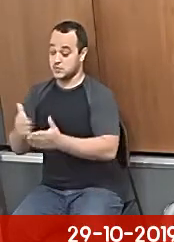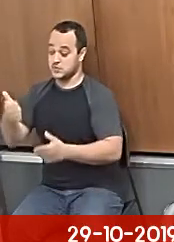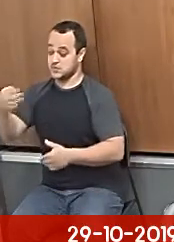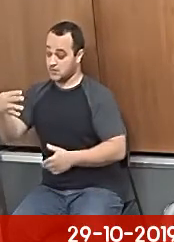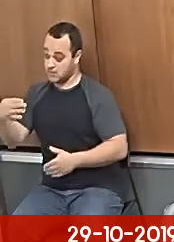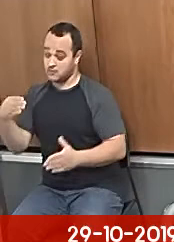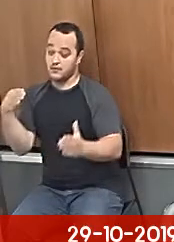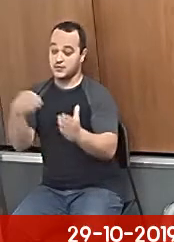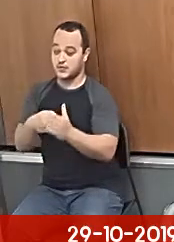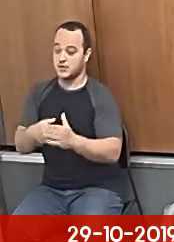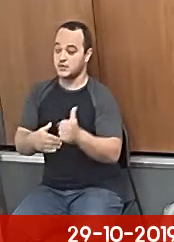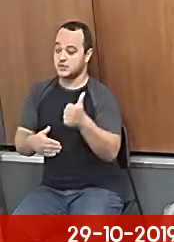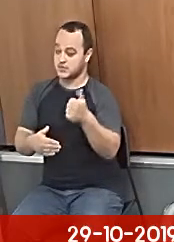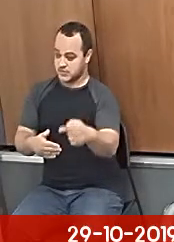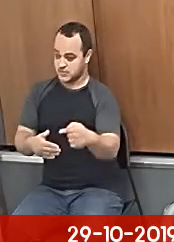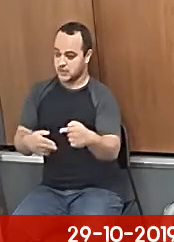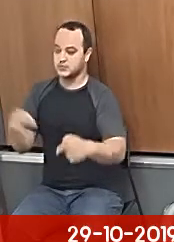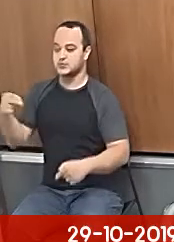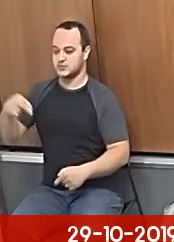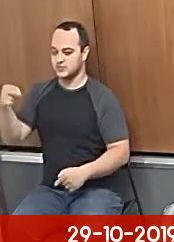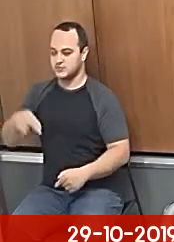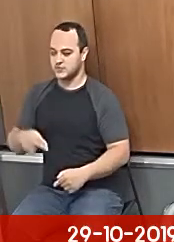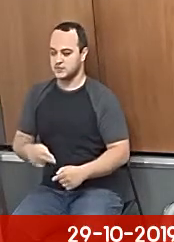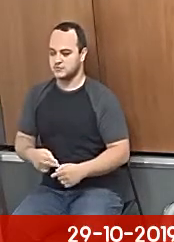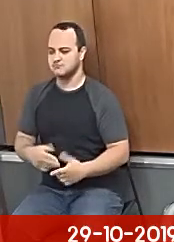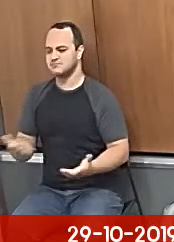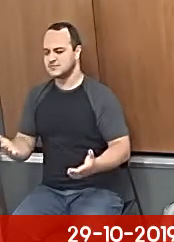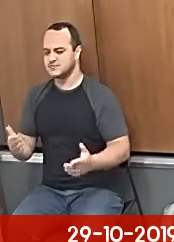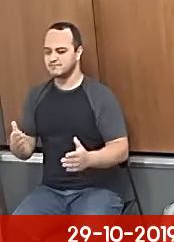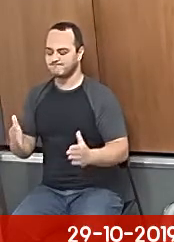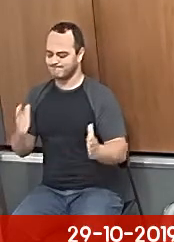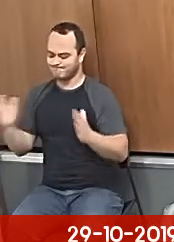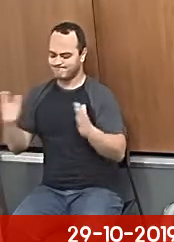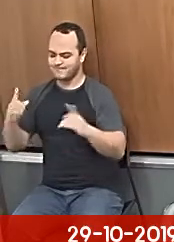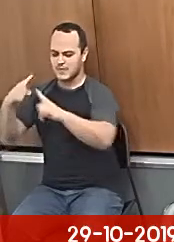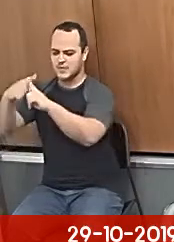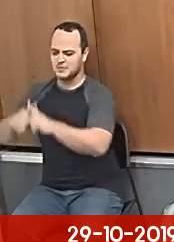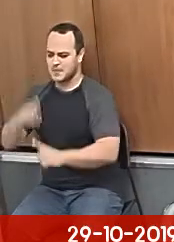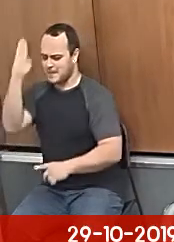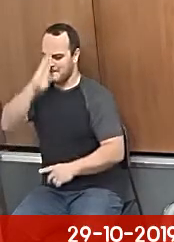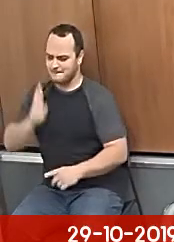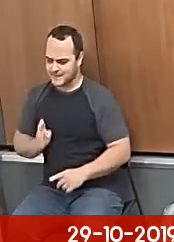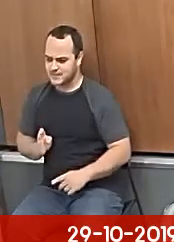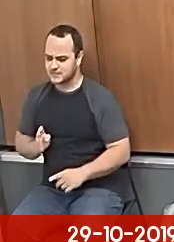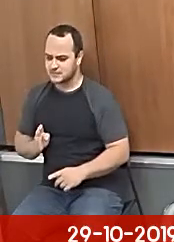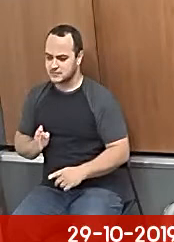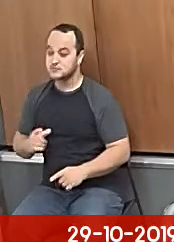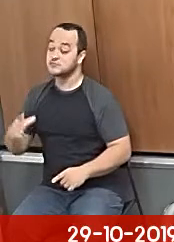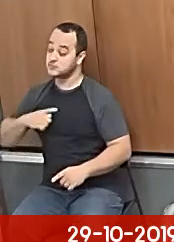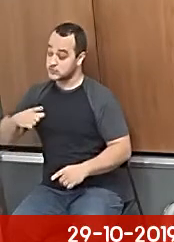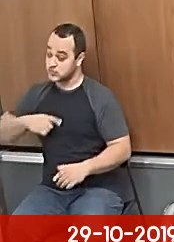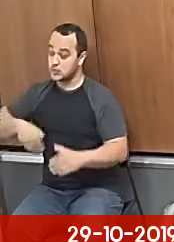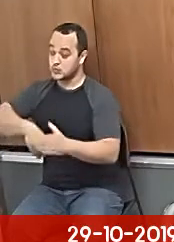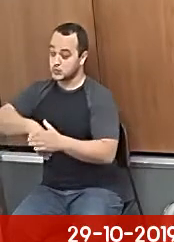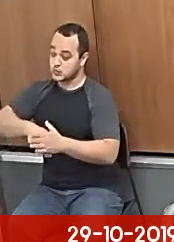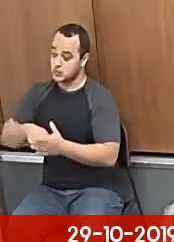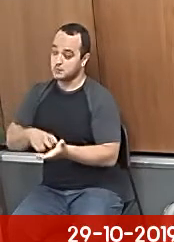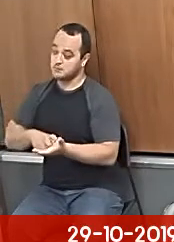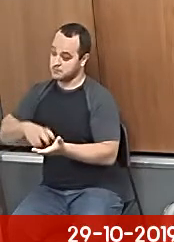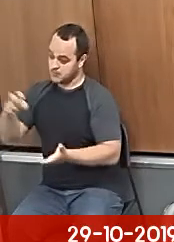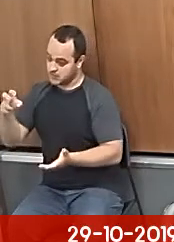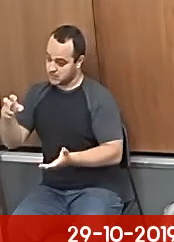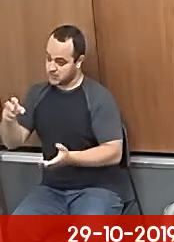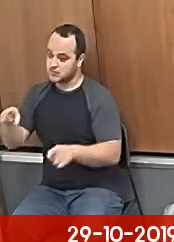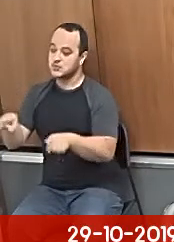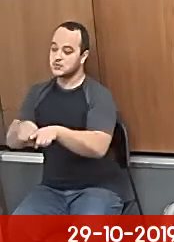Aí vocês vão se perguntar, como que o Campeonato Brasileiro acontece do dia 14 ao dia 17 de novembro? Com jogos de manhã e jogos à tarde num campo de